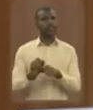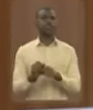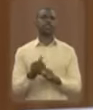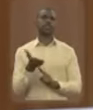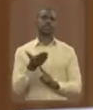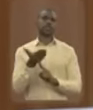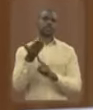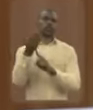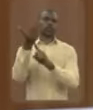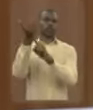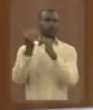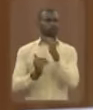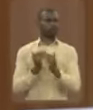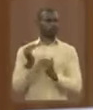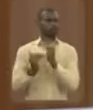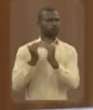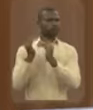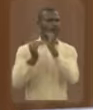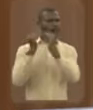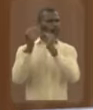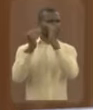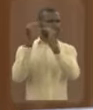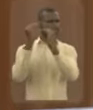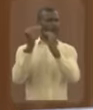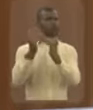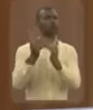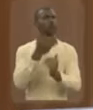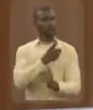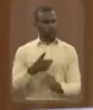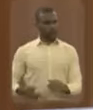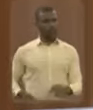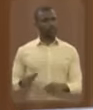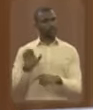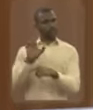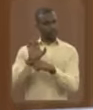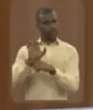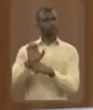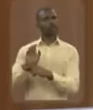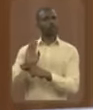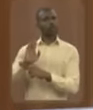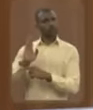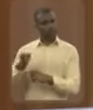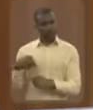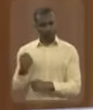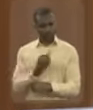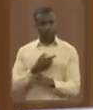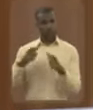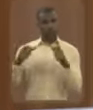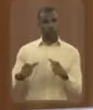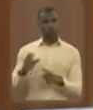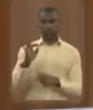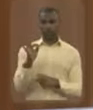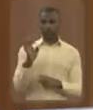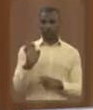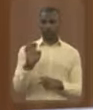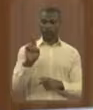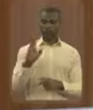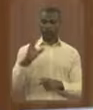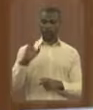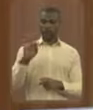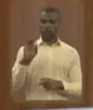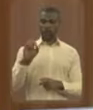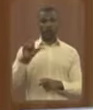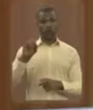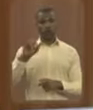Tecnologia desenvolvimento fomos credenciados pelo governo do estado para ter o nosso Parque Tecnológico é o primeiro da